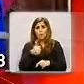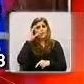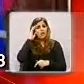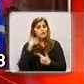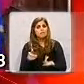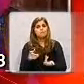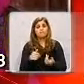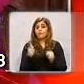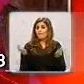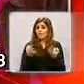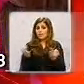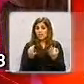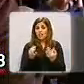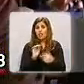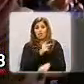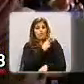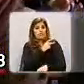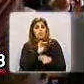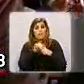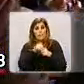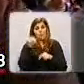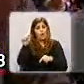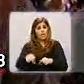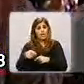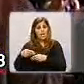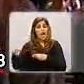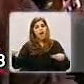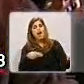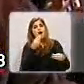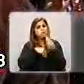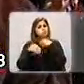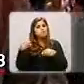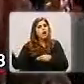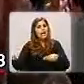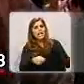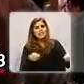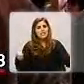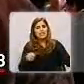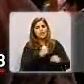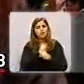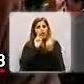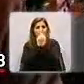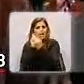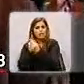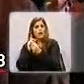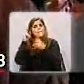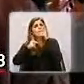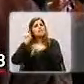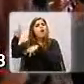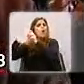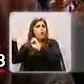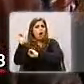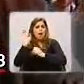Muito boa tarde. É de facto o caso da Universidade do Minho. Aqui a cantina funciona de forma direta, não é concessionada, funciona com